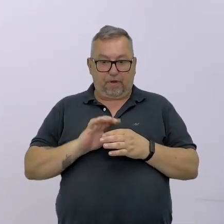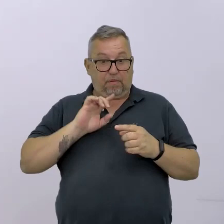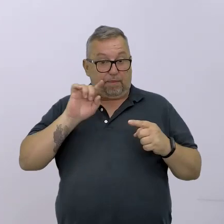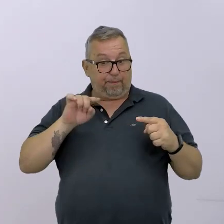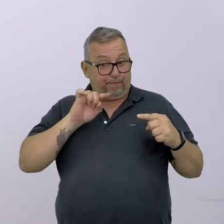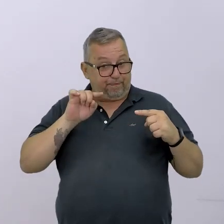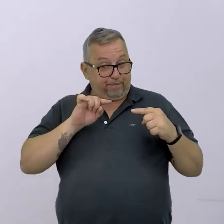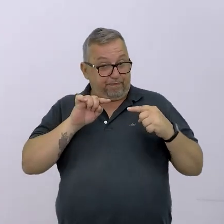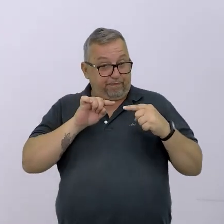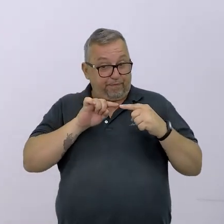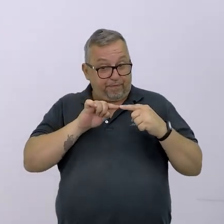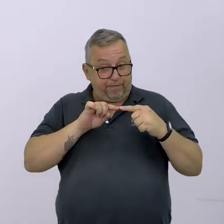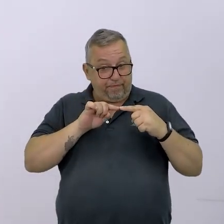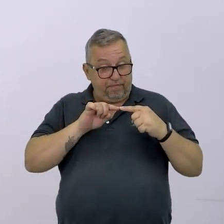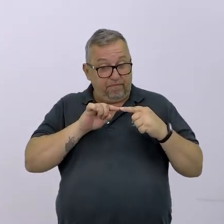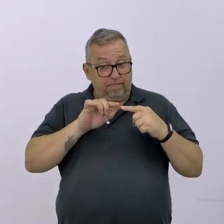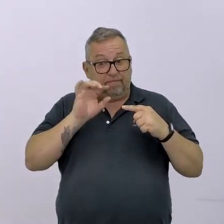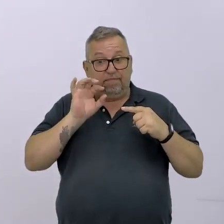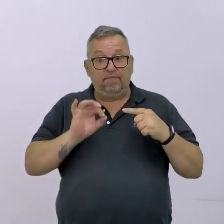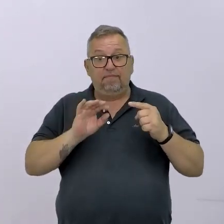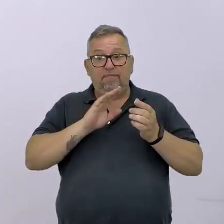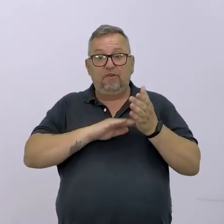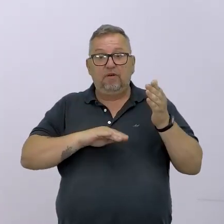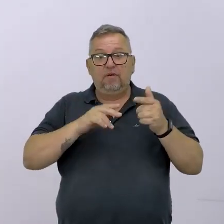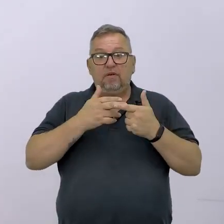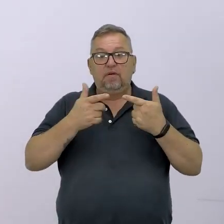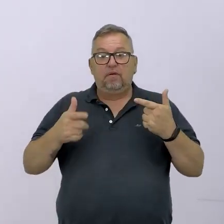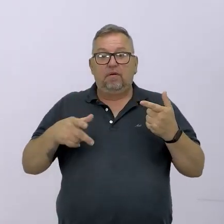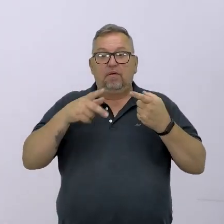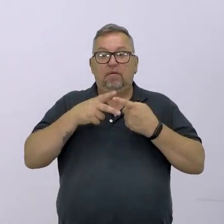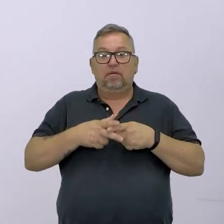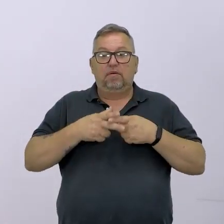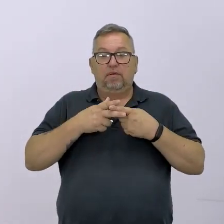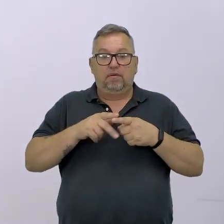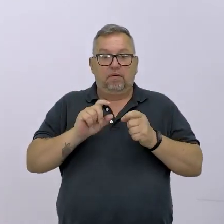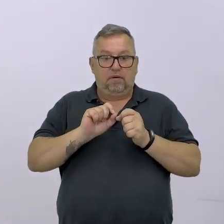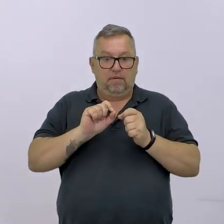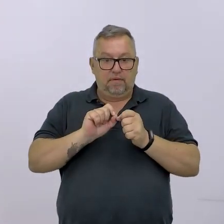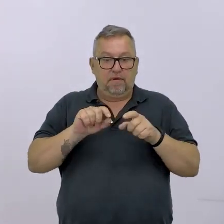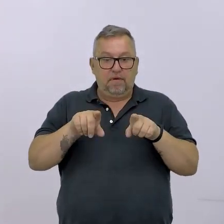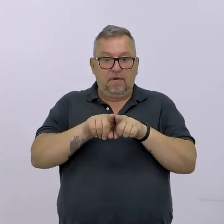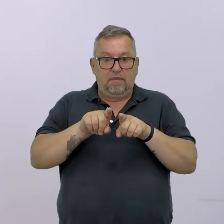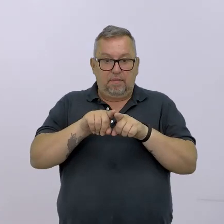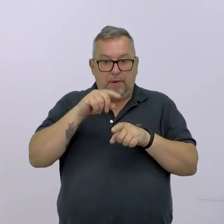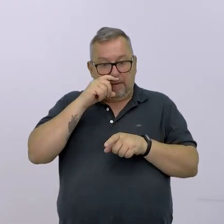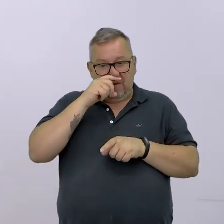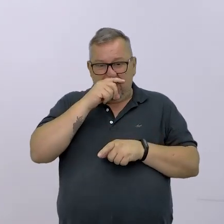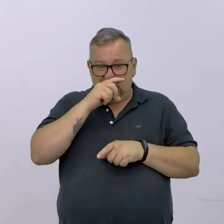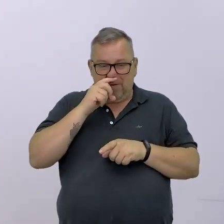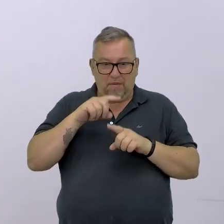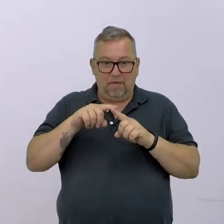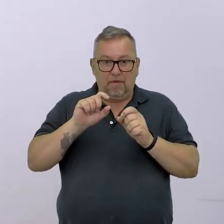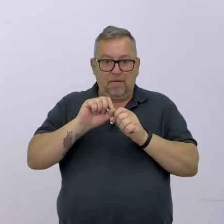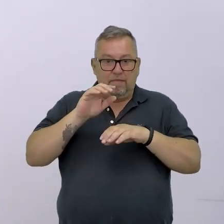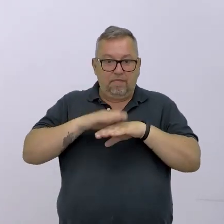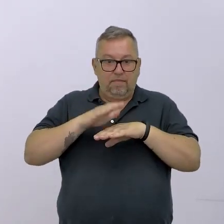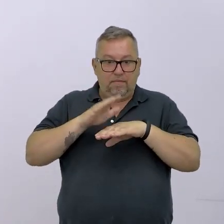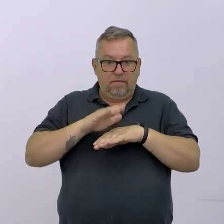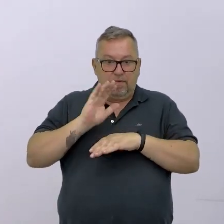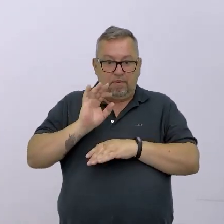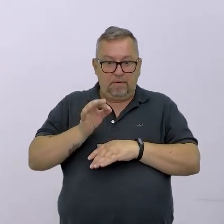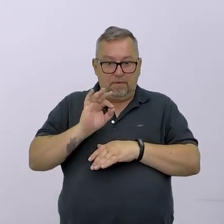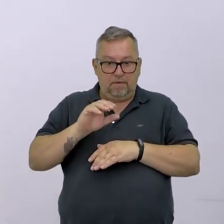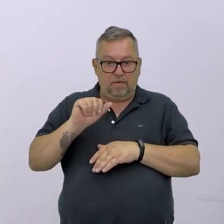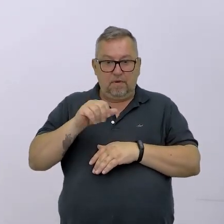seja, a um destino de todas essas ferramentas que ela mobiliza, para realizar justamente